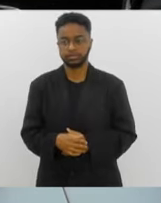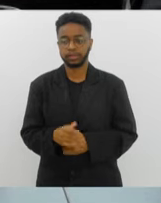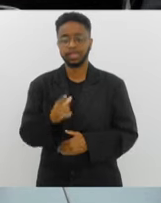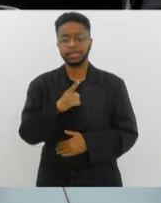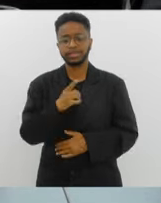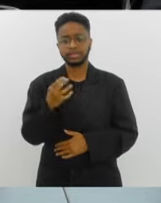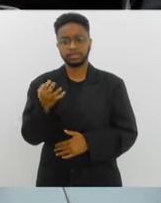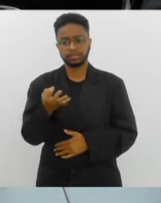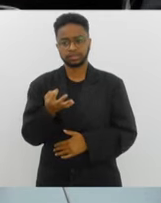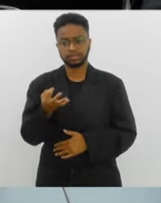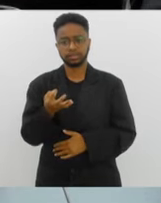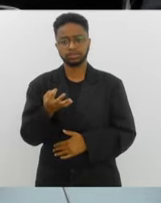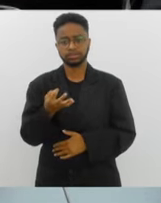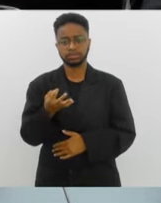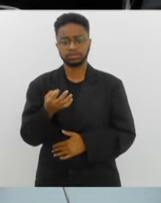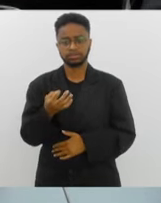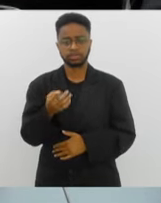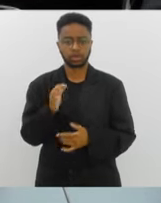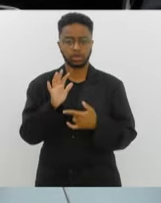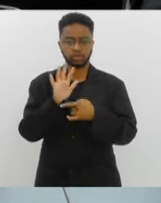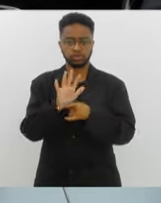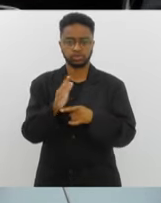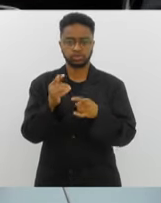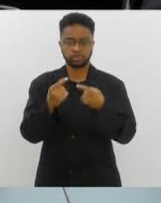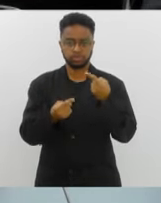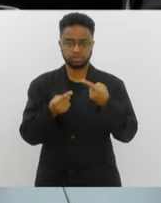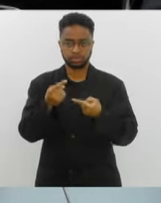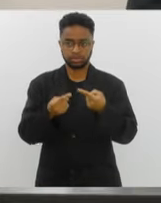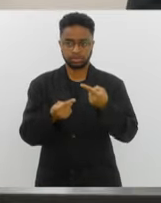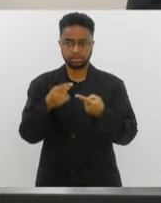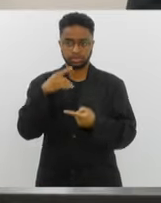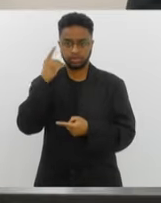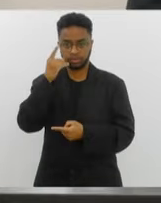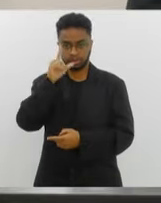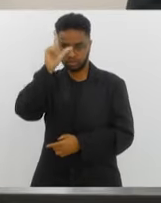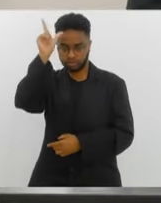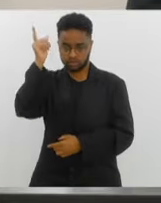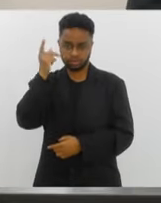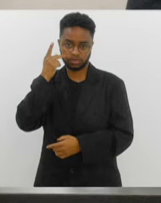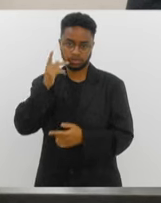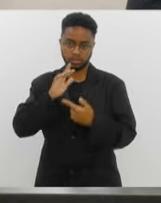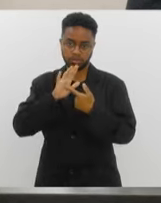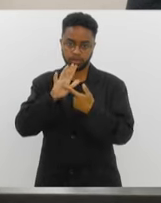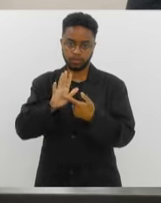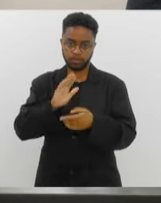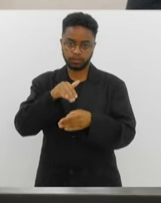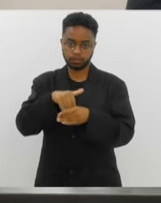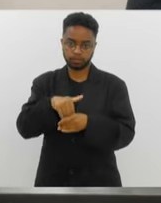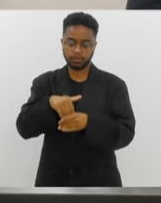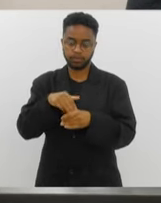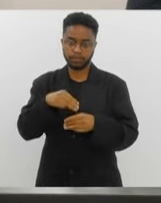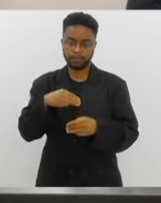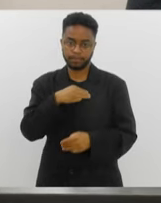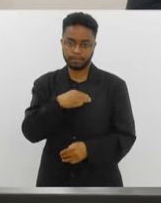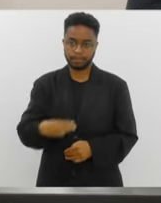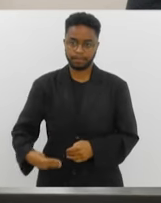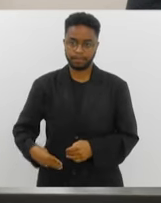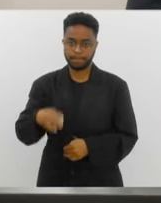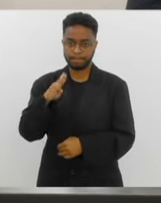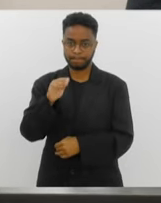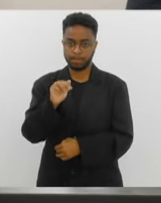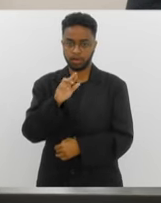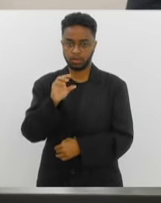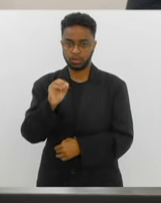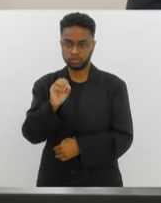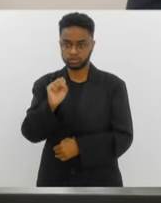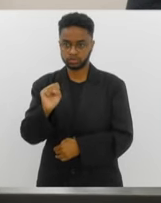que vai trazer luz à discussão. O deputado Luiz Paulo traz, com pertinência, um voto do ministro Barroso. Mas lembrando que a decisão